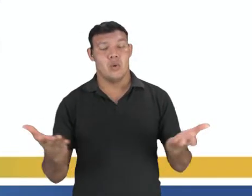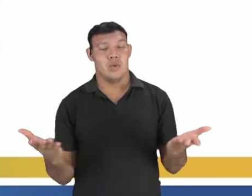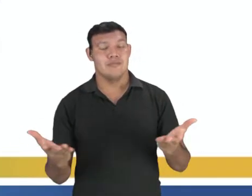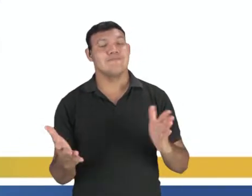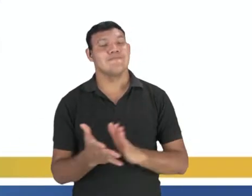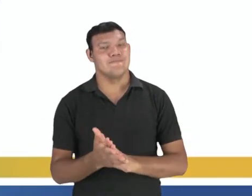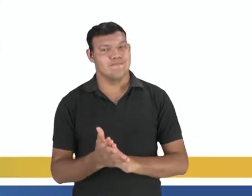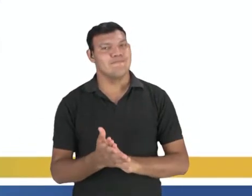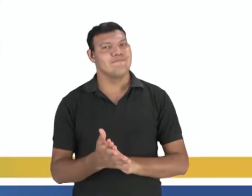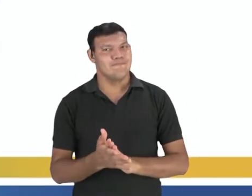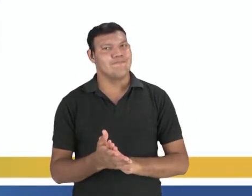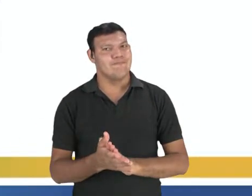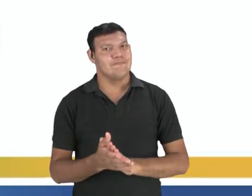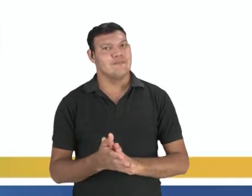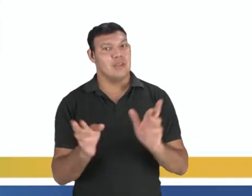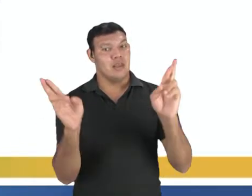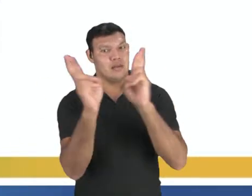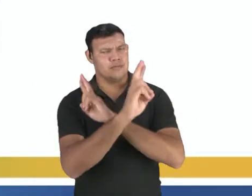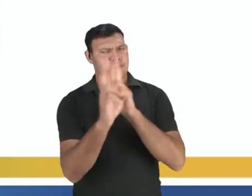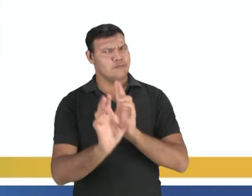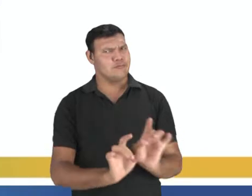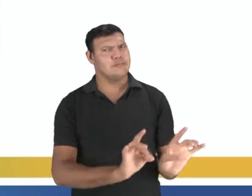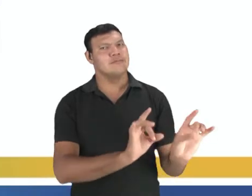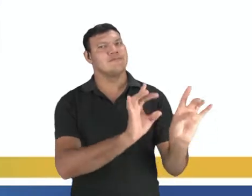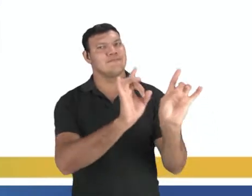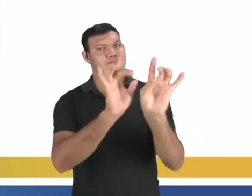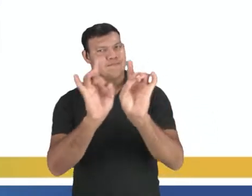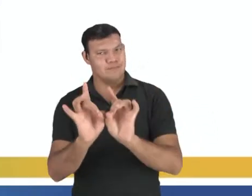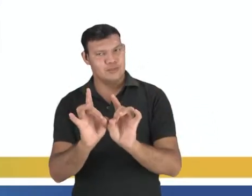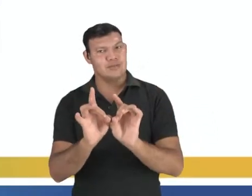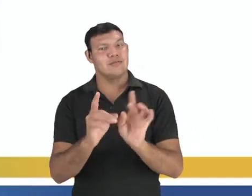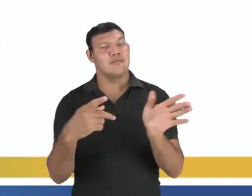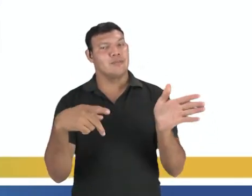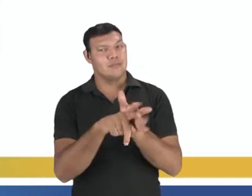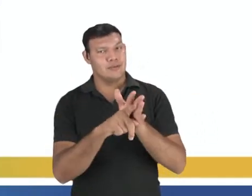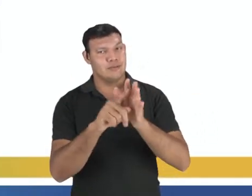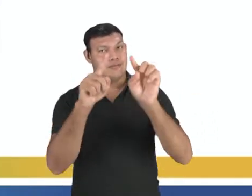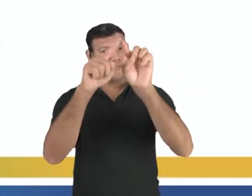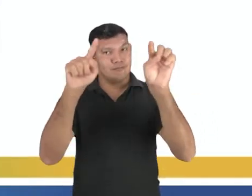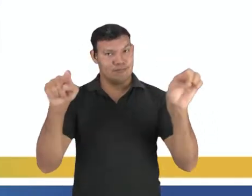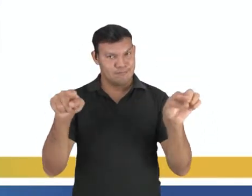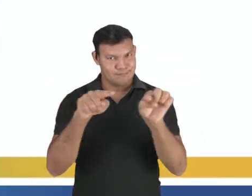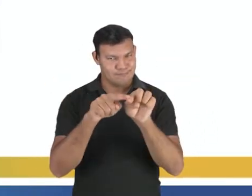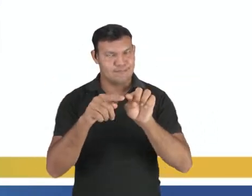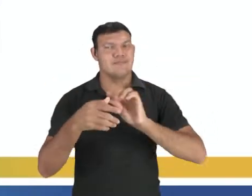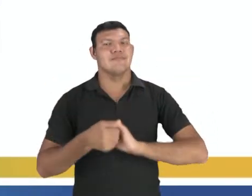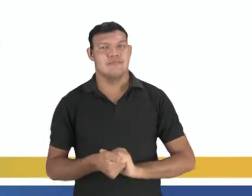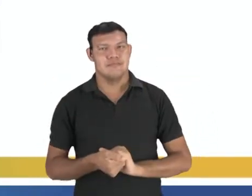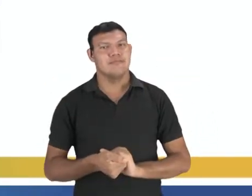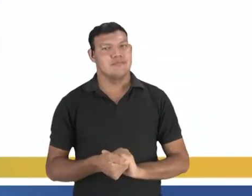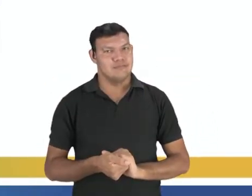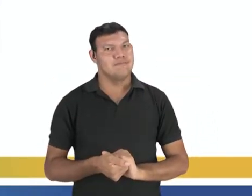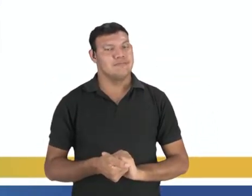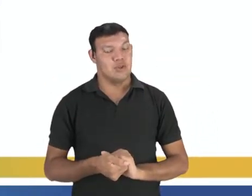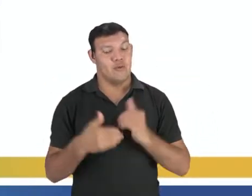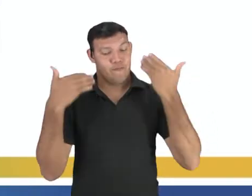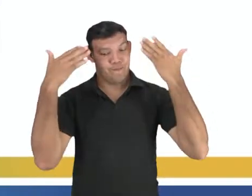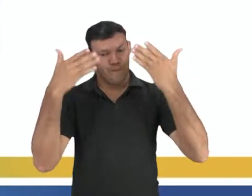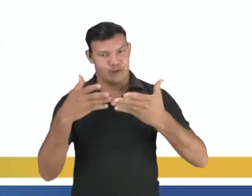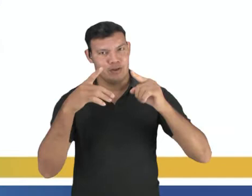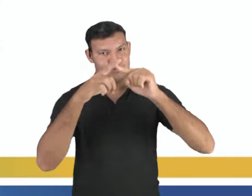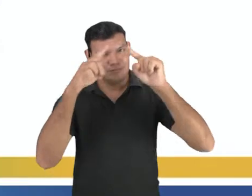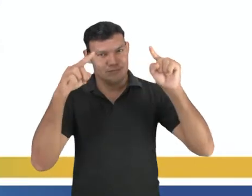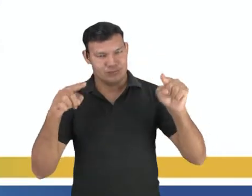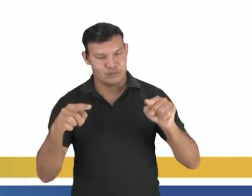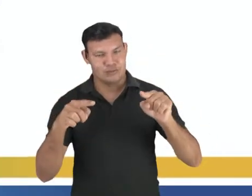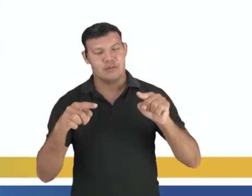razões especiais, trigonométricas especiais. Nós vamos falar muito de triângulos, tá? E os ângulos, nós